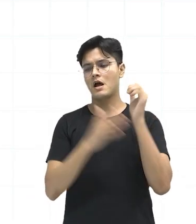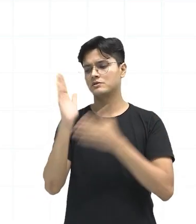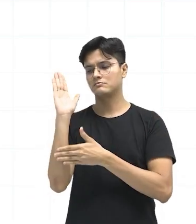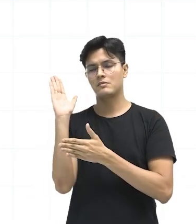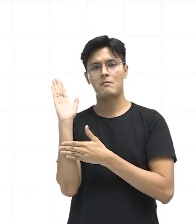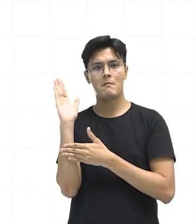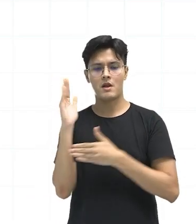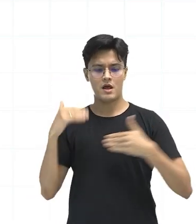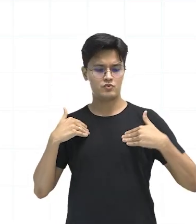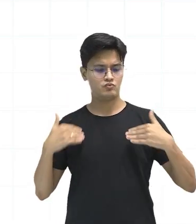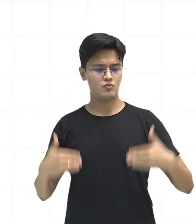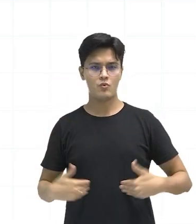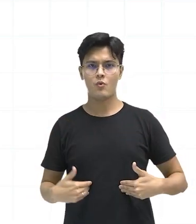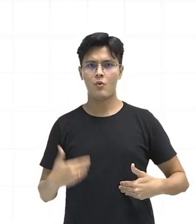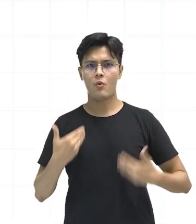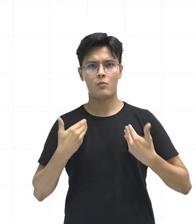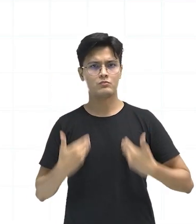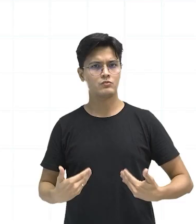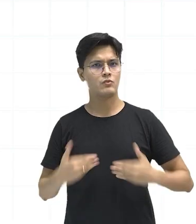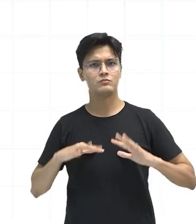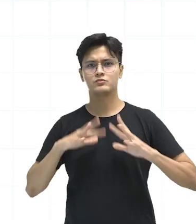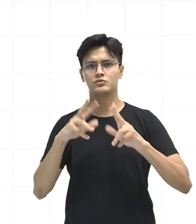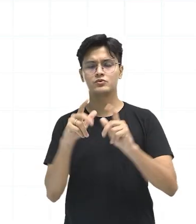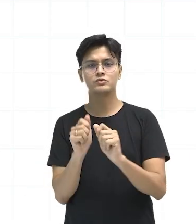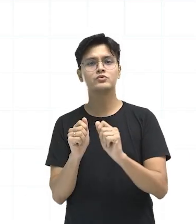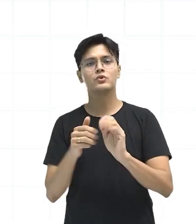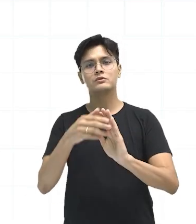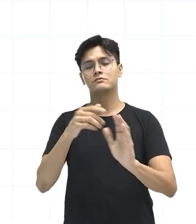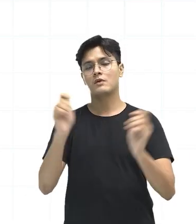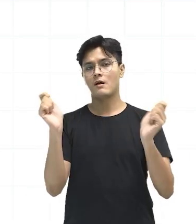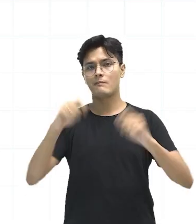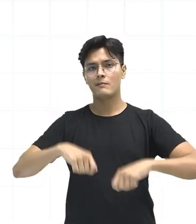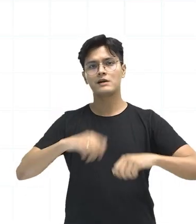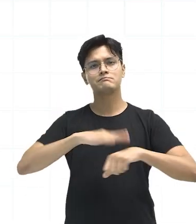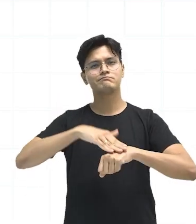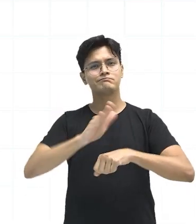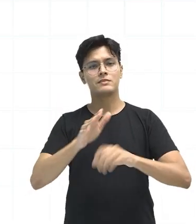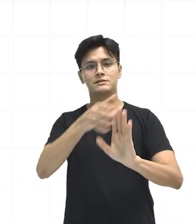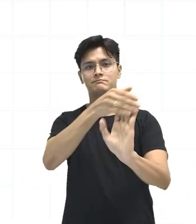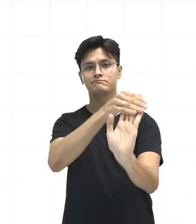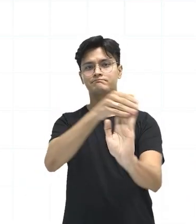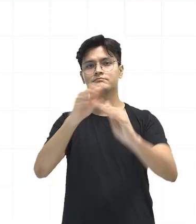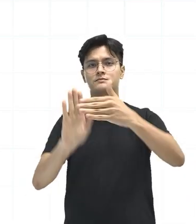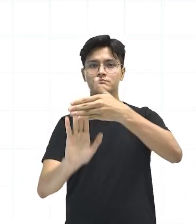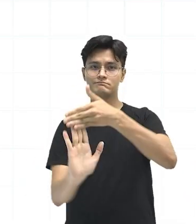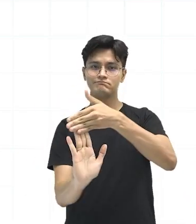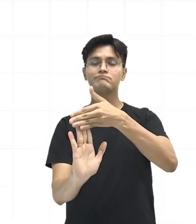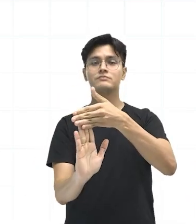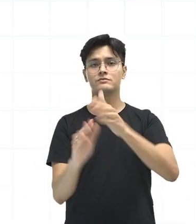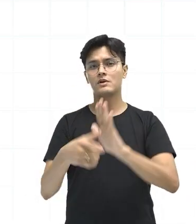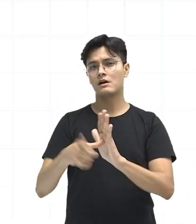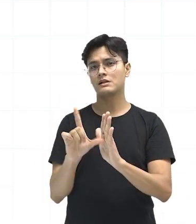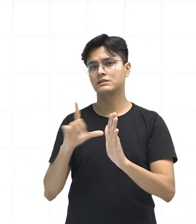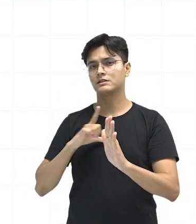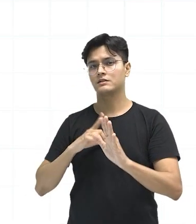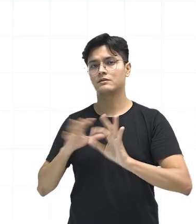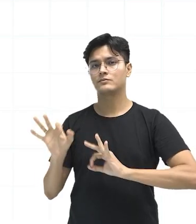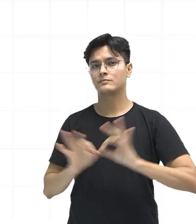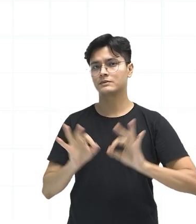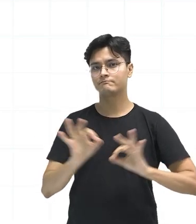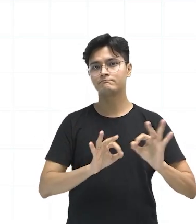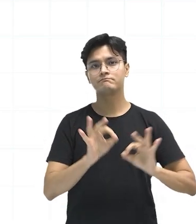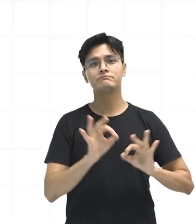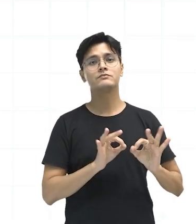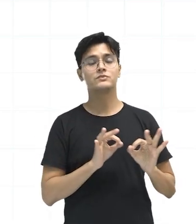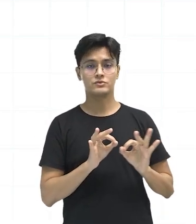é lógico, tem um aquecimento antes ali do treino principal, realmente precisa ter isso para preparar